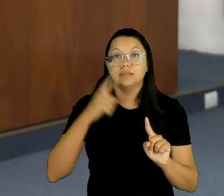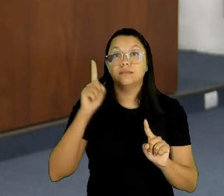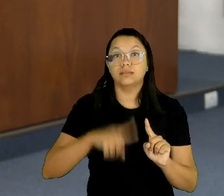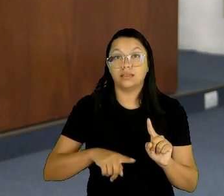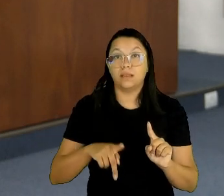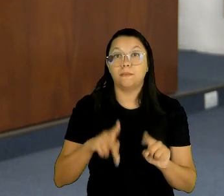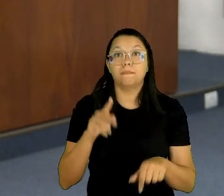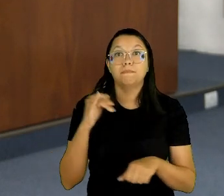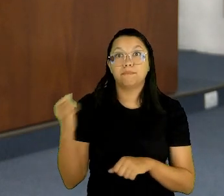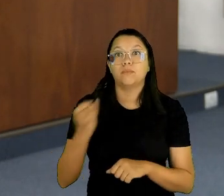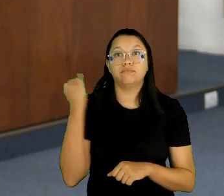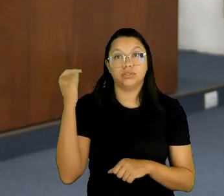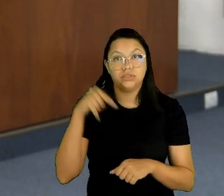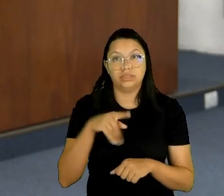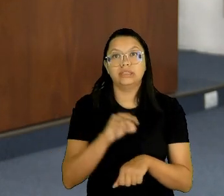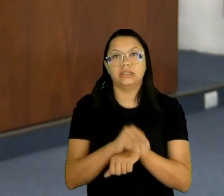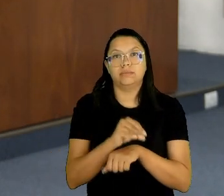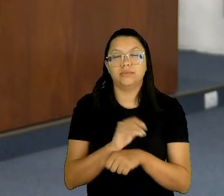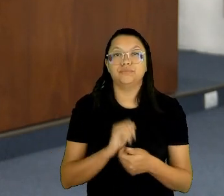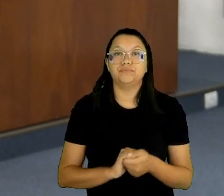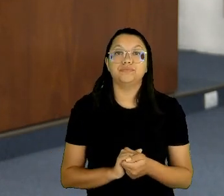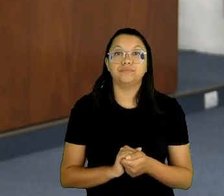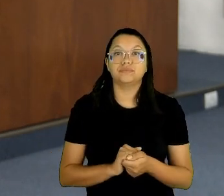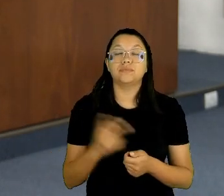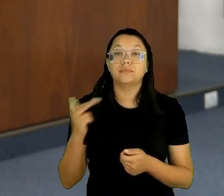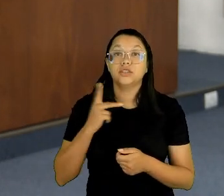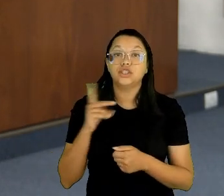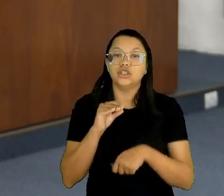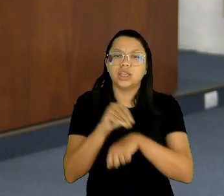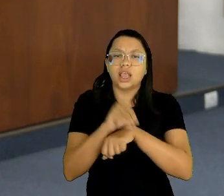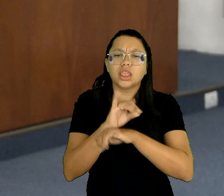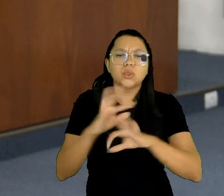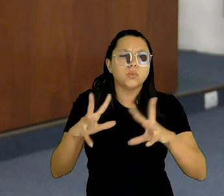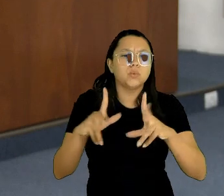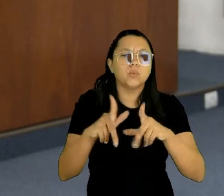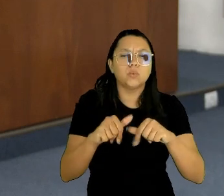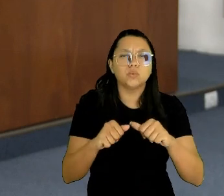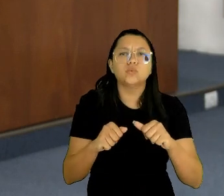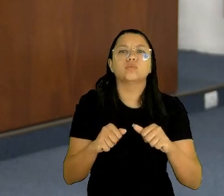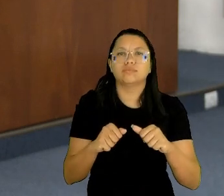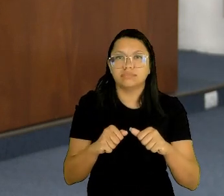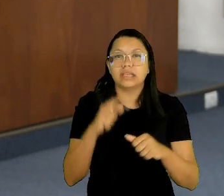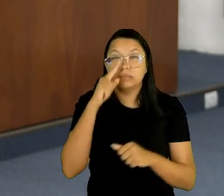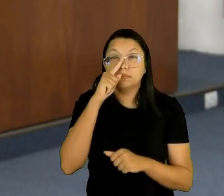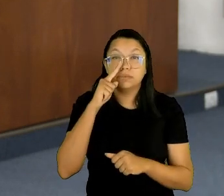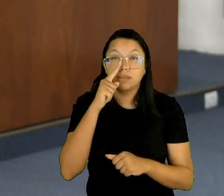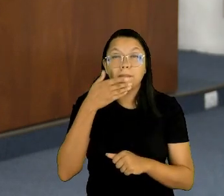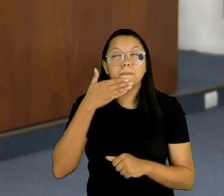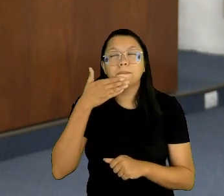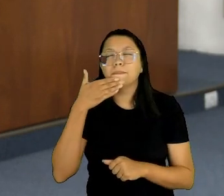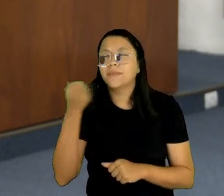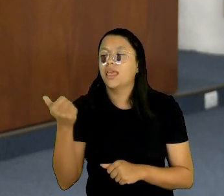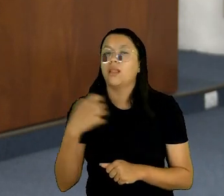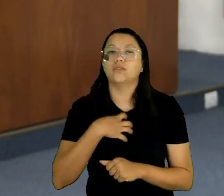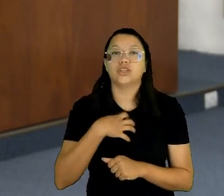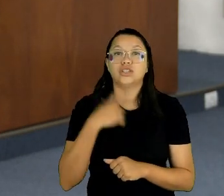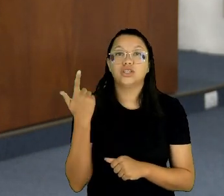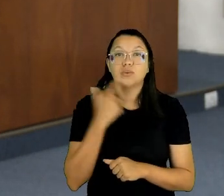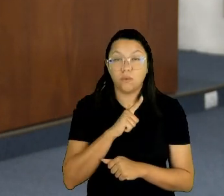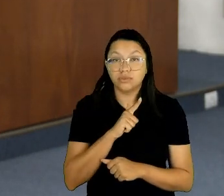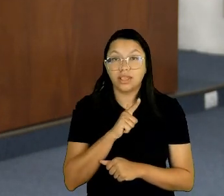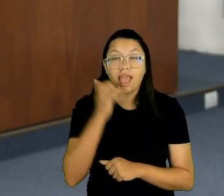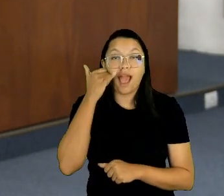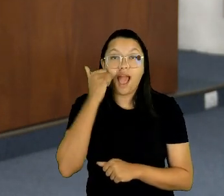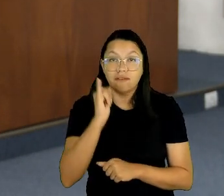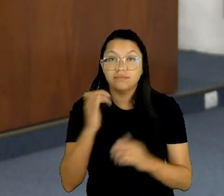vida sendo parte do nosso tratamento. E aí, a gente tratando todos esses fatores de risco, né, é a melhor maneira da